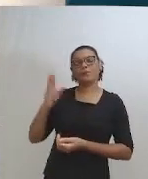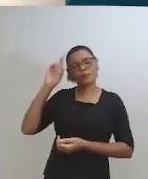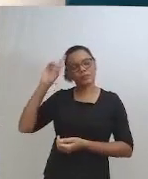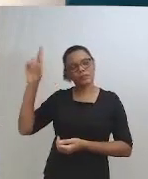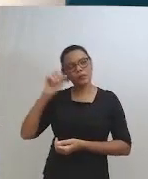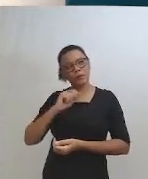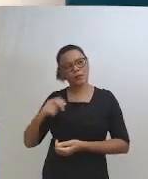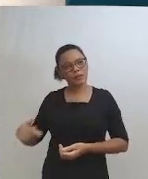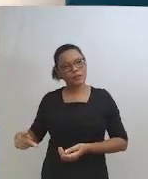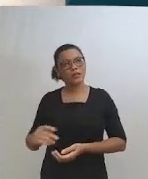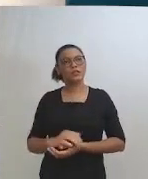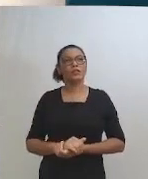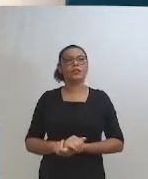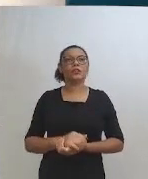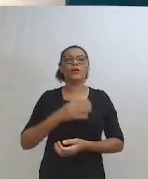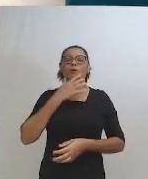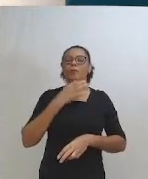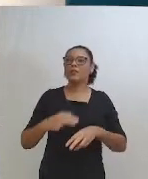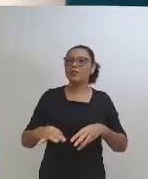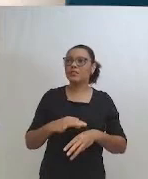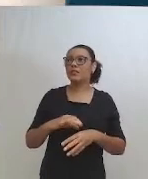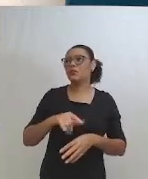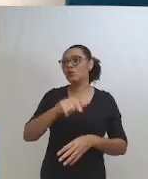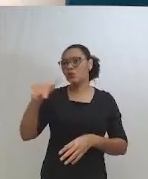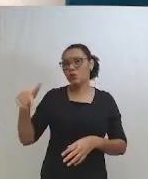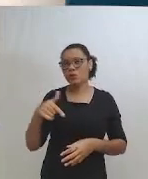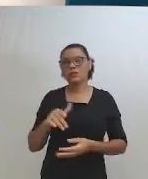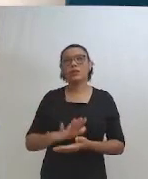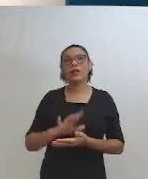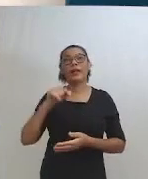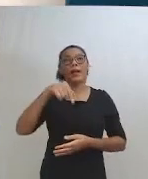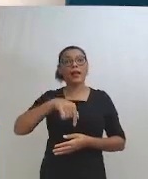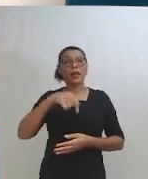Ministro relator, tem mais integrantes da turma. Aqui o Ministério Público,